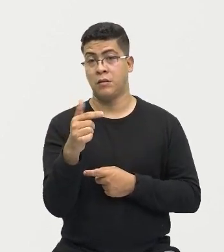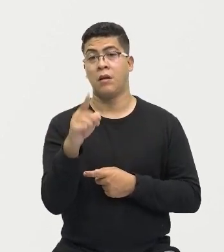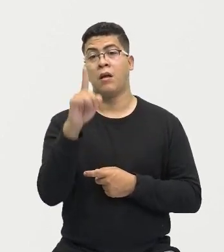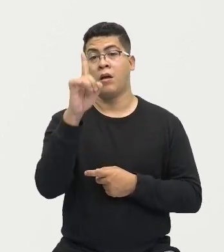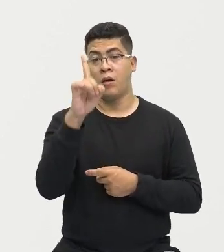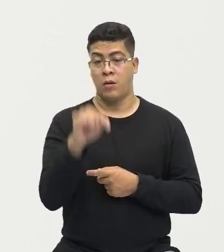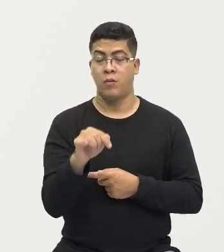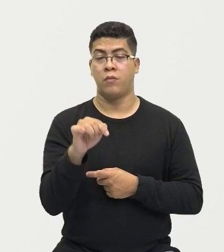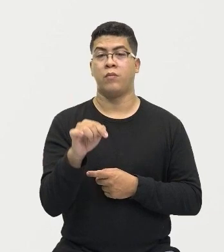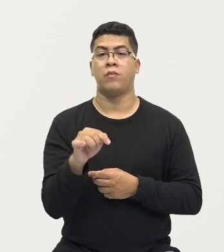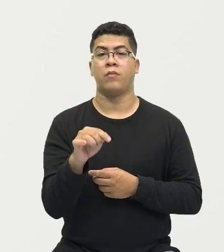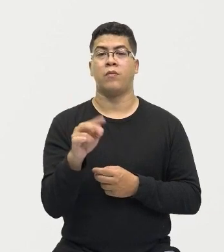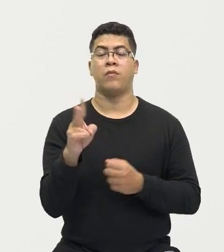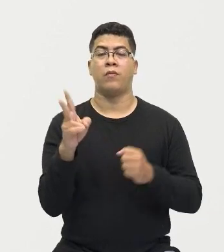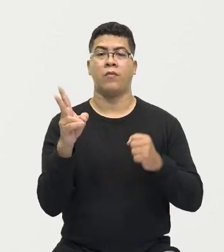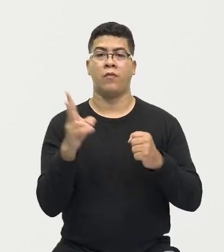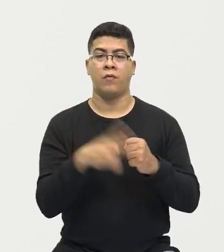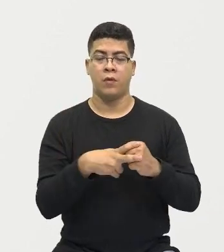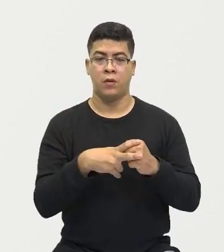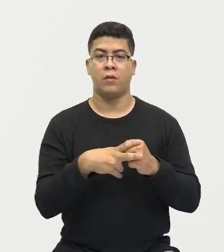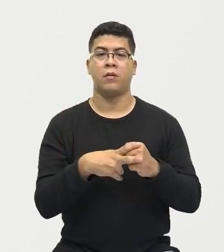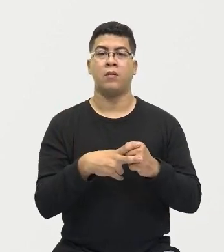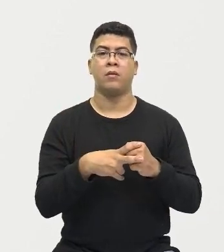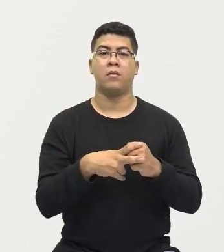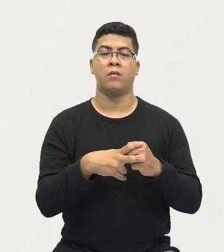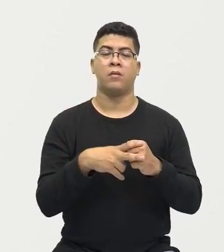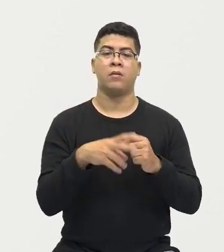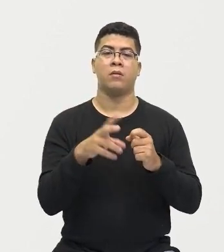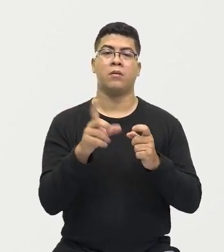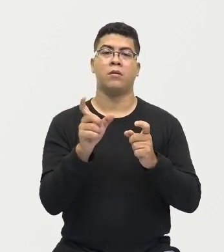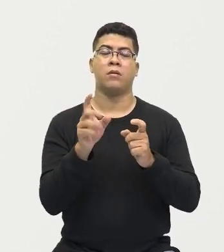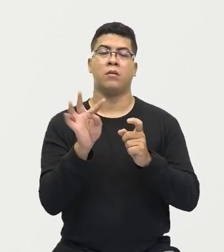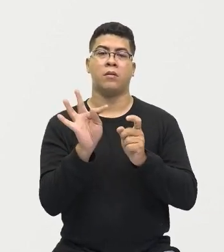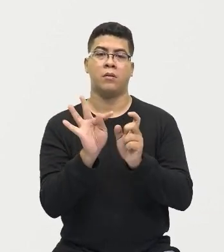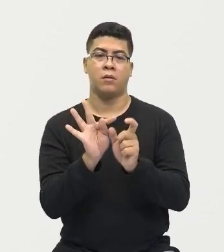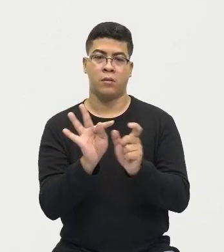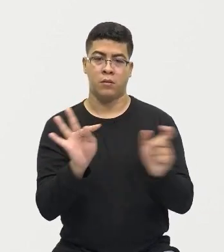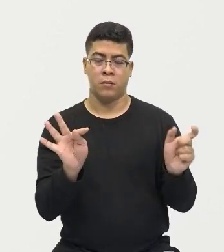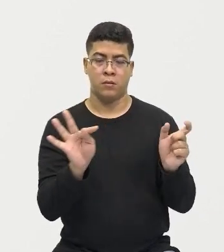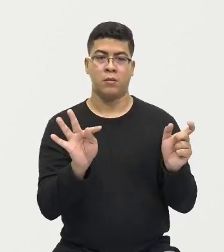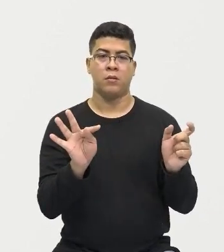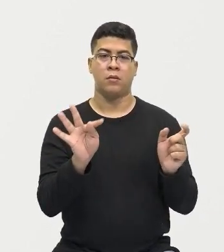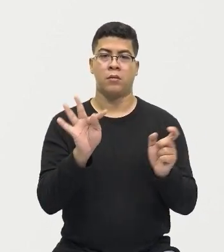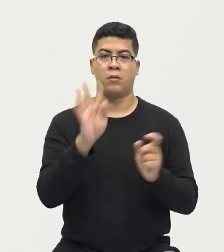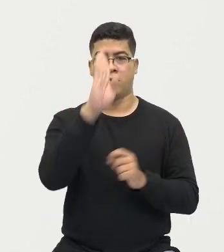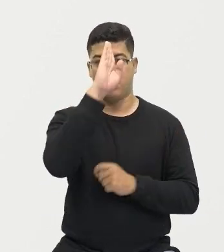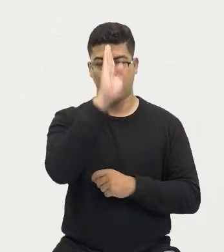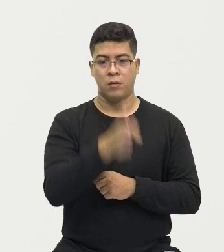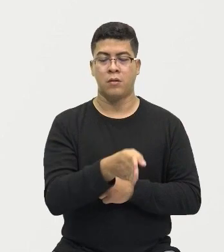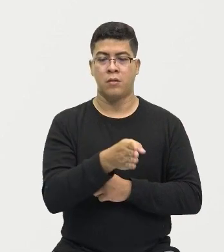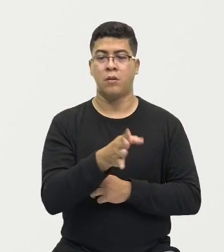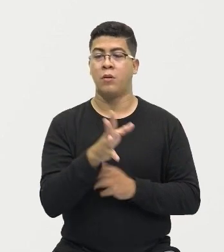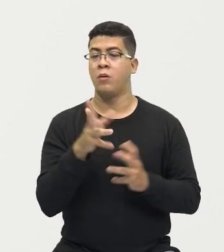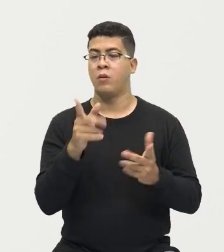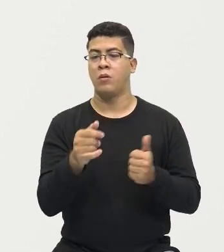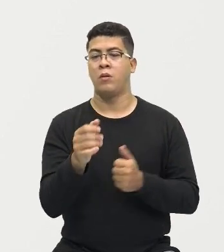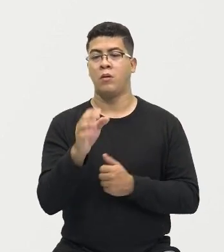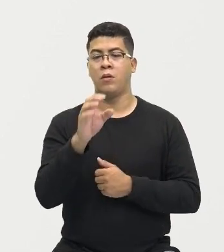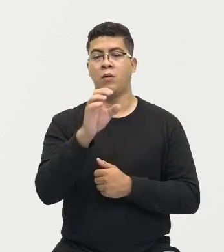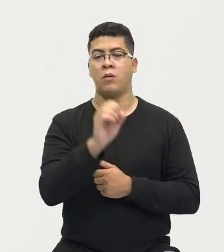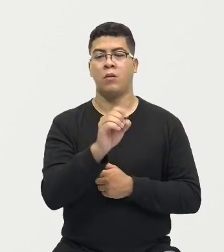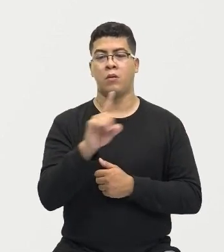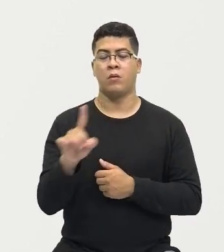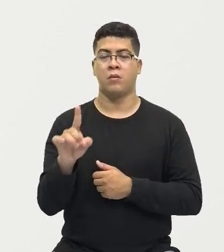transitivo direto. E todo o complemento aqui, no caso, a oração subordinada, é um